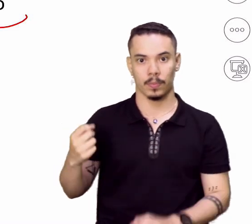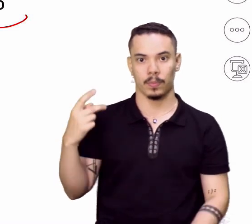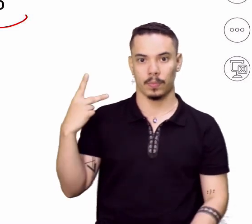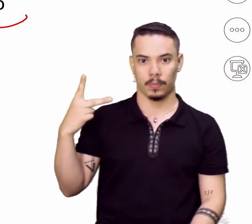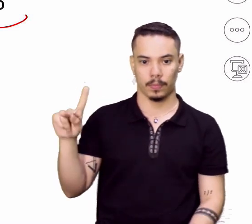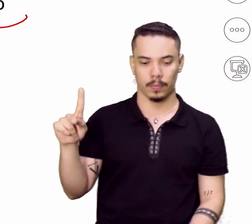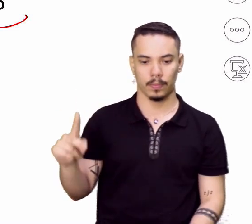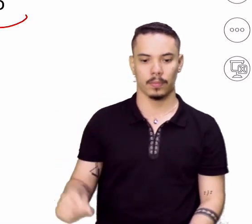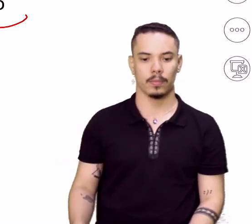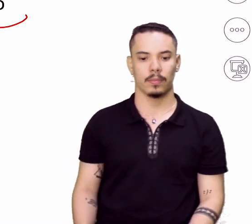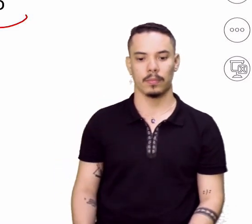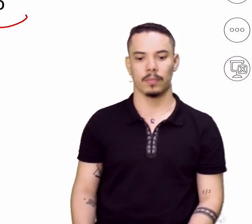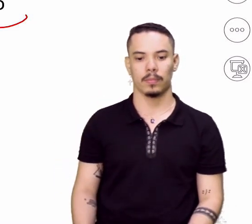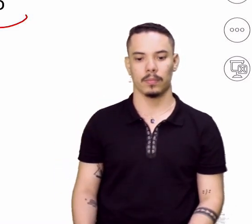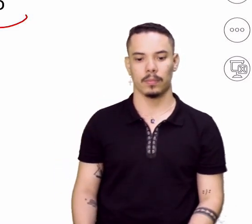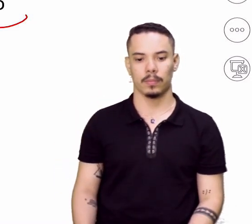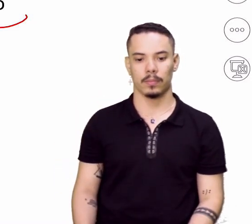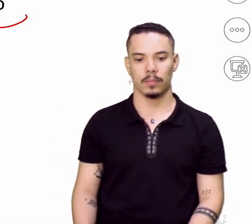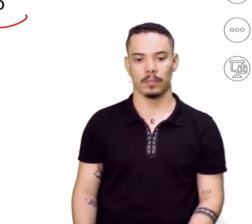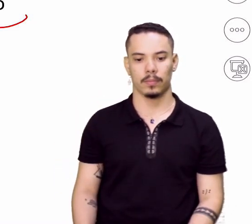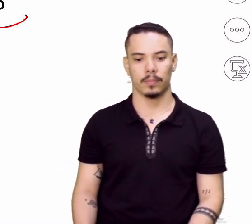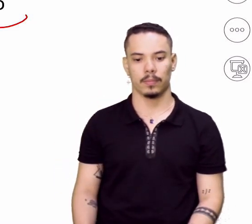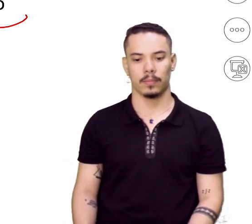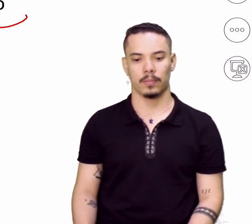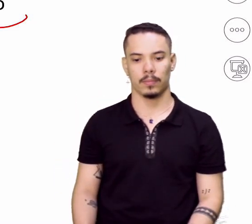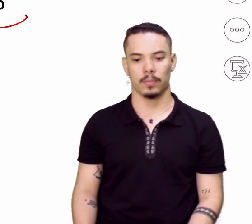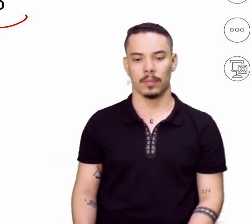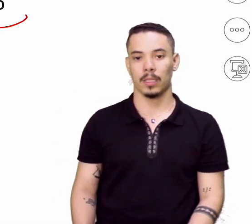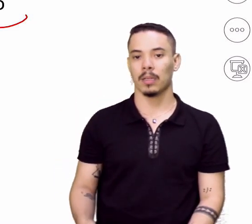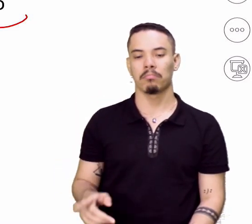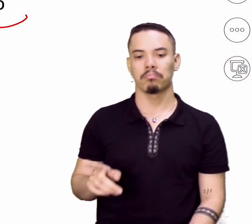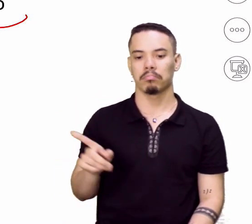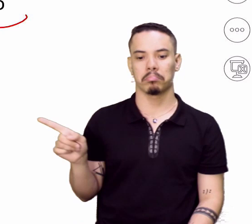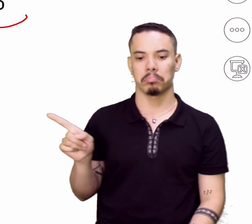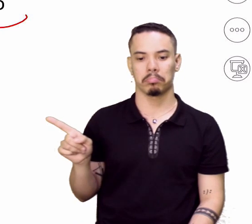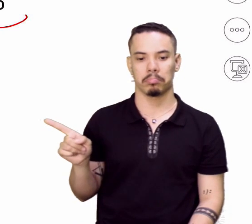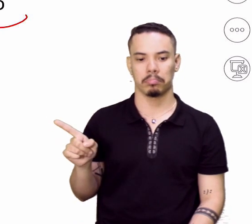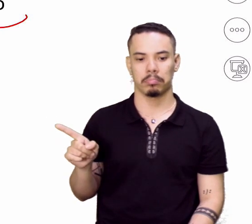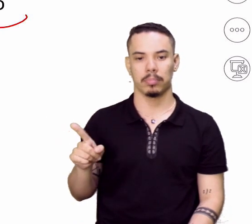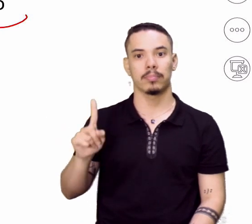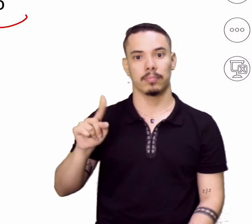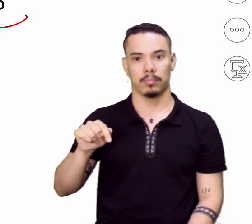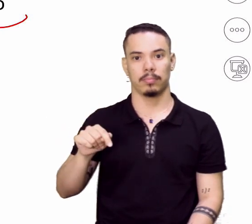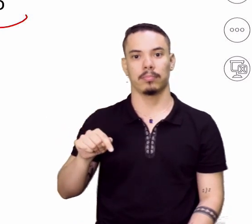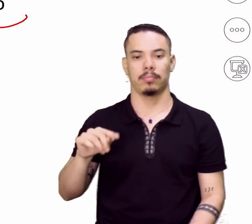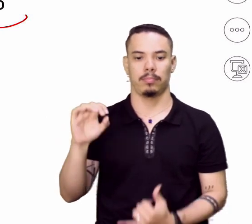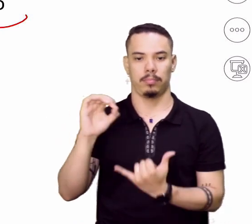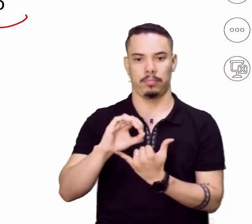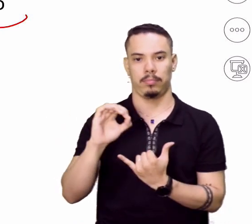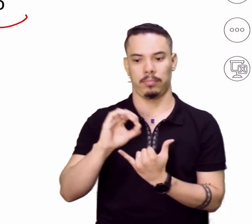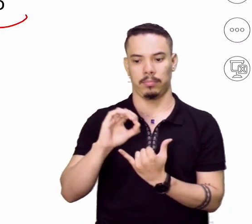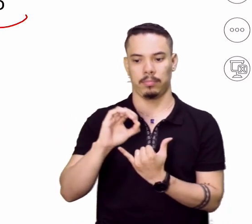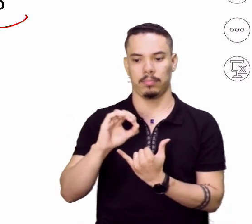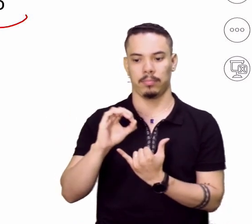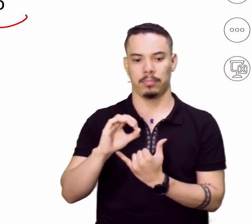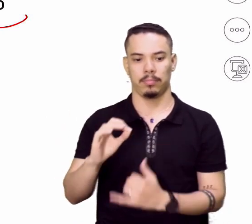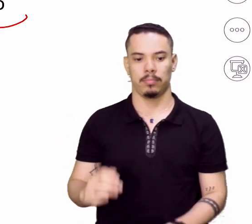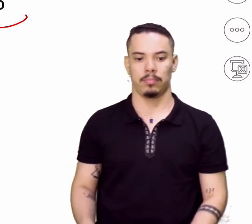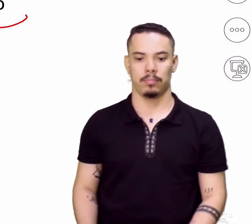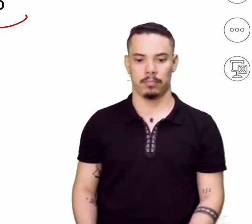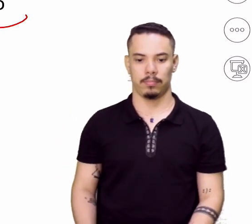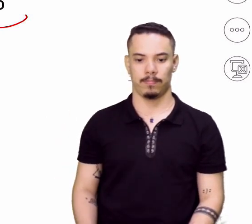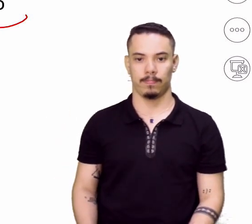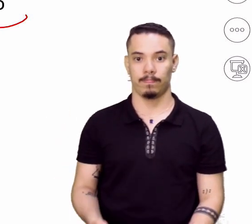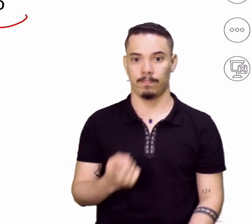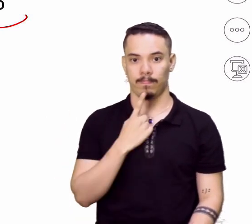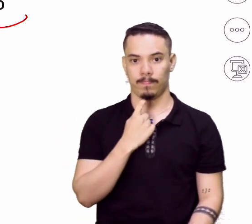it. Eu costumava ser dono. Esse it aqui é o meu objeto. Tanto é que ele está em vermelho, como